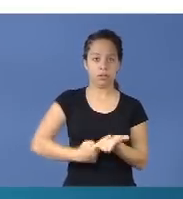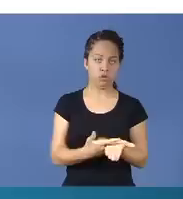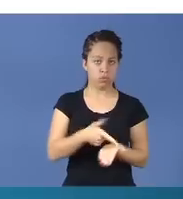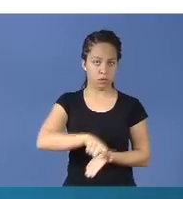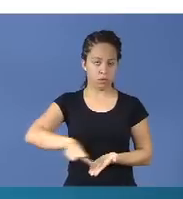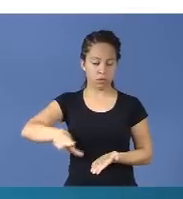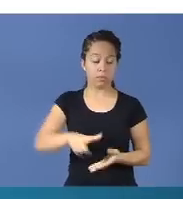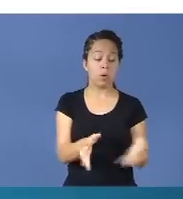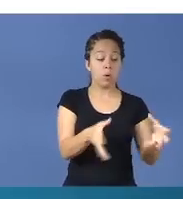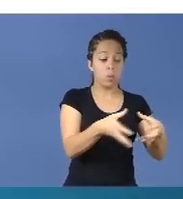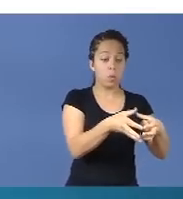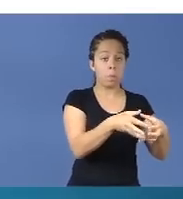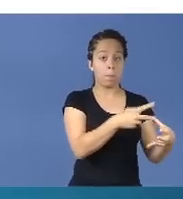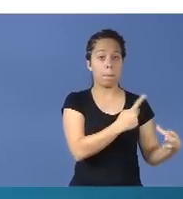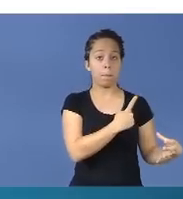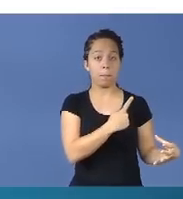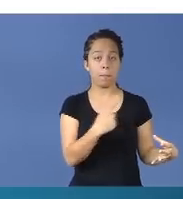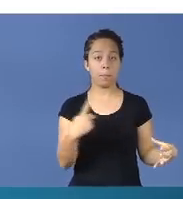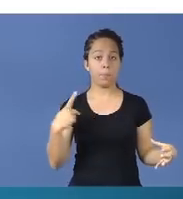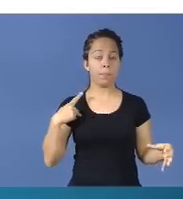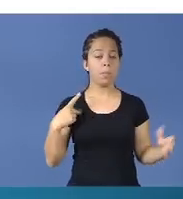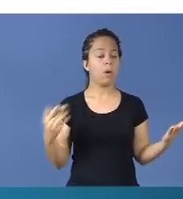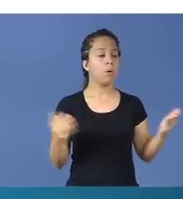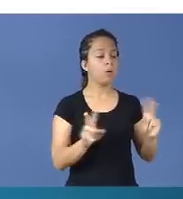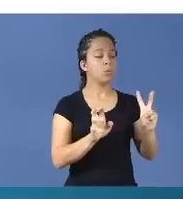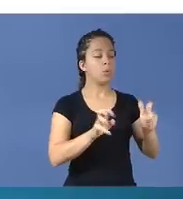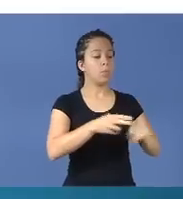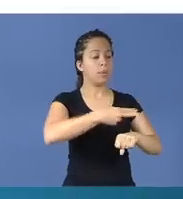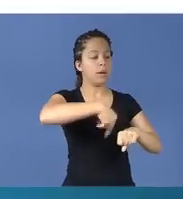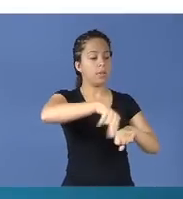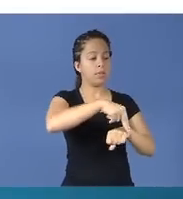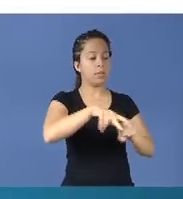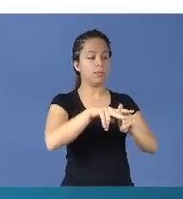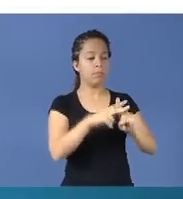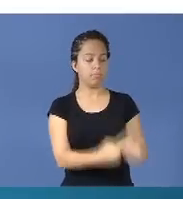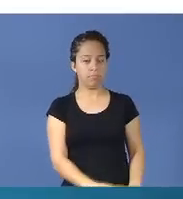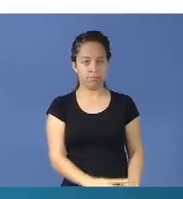aqui, sobre a reforma da nação. Pronto.